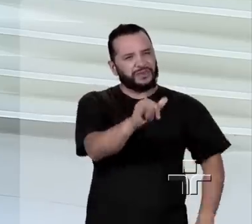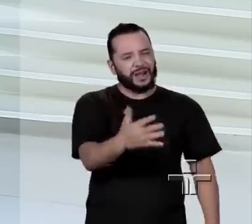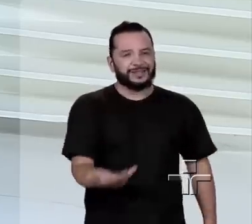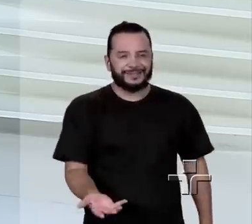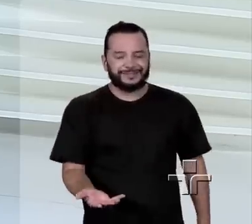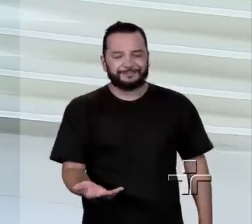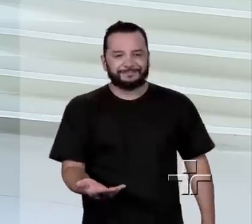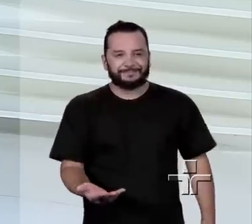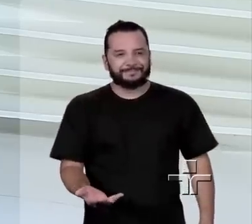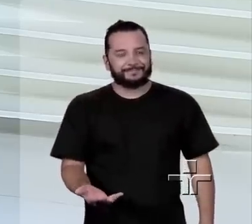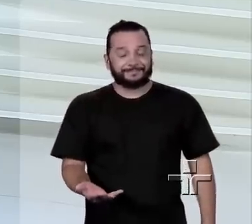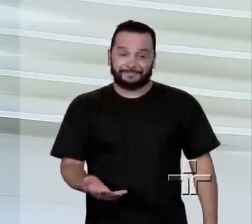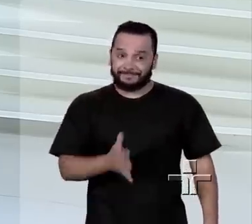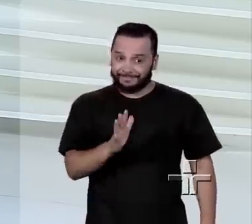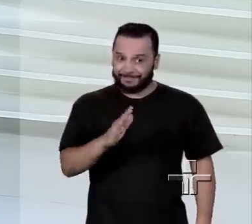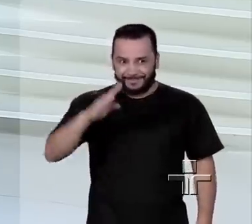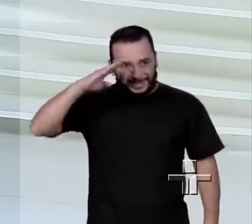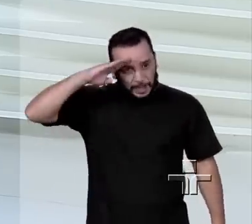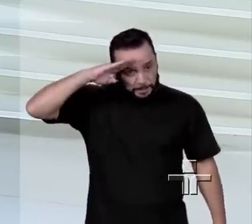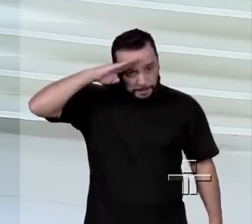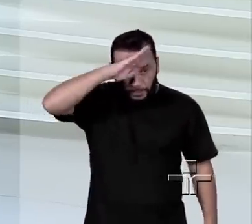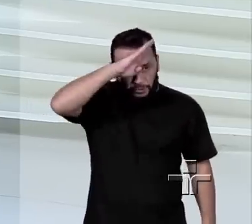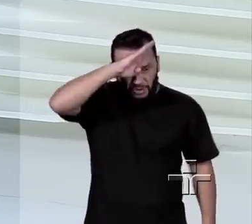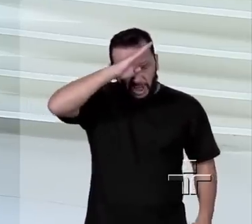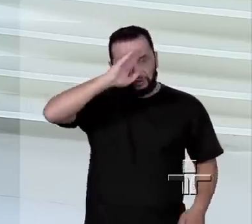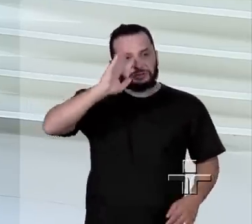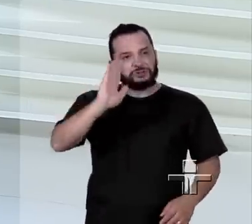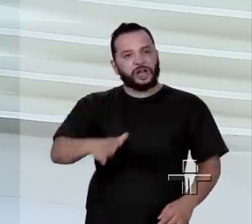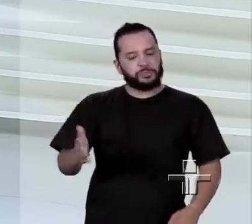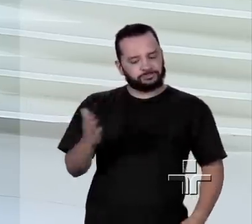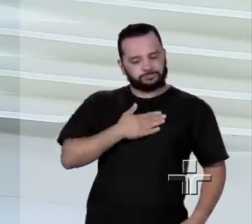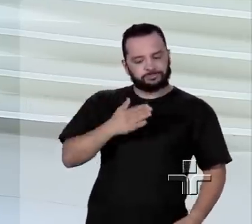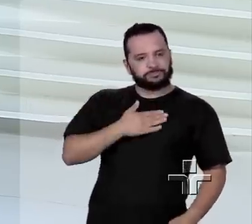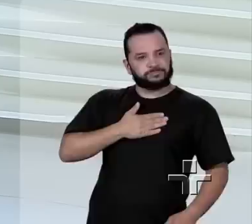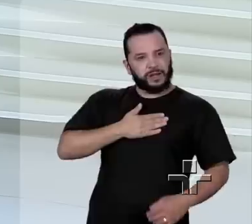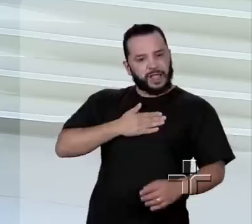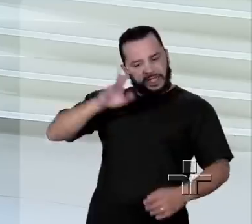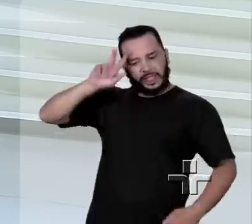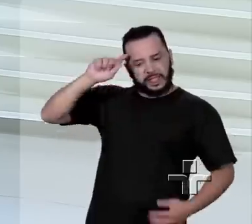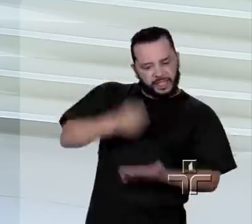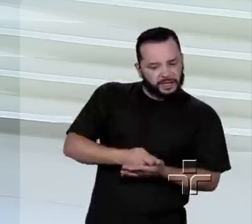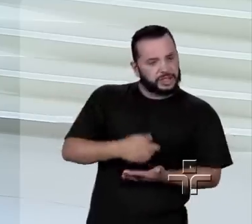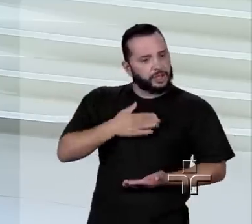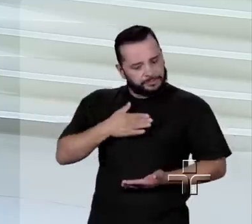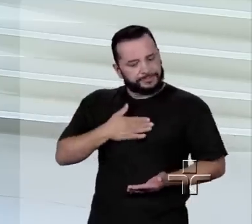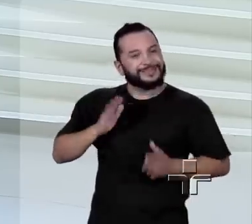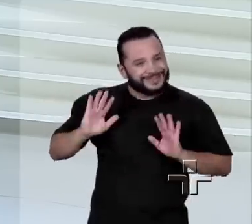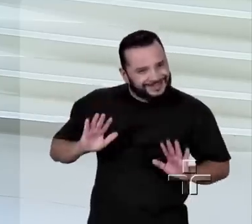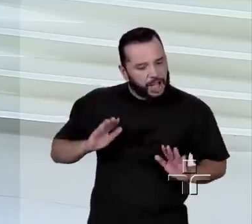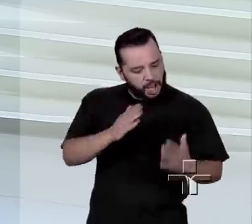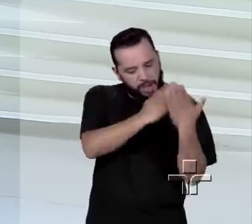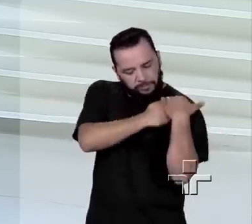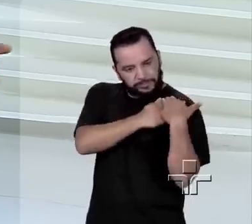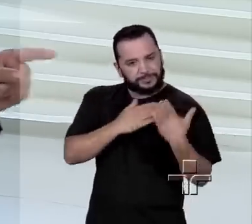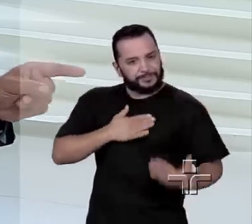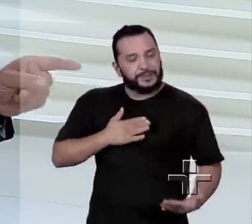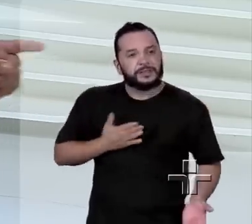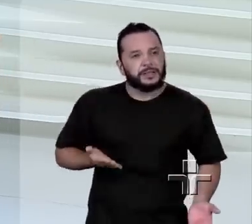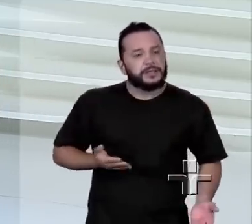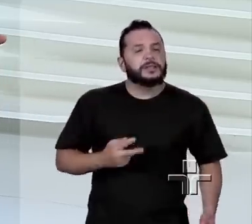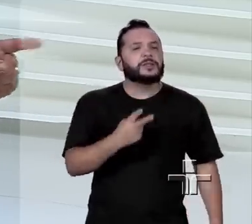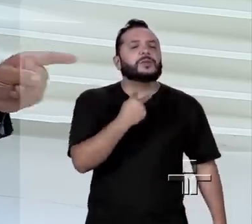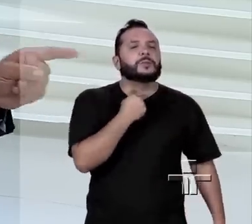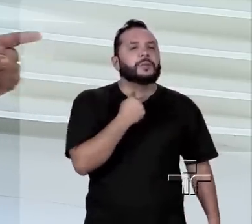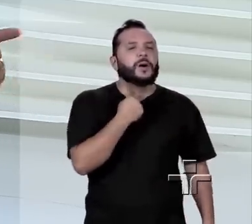porque Bolsonaro chama para si o processo decisório e ele não permite que haja